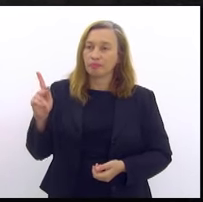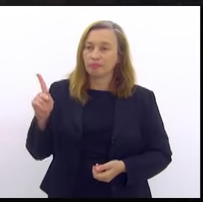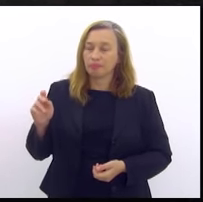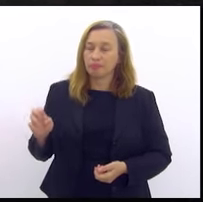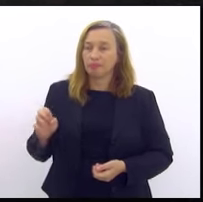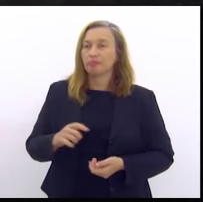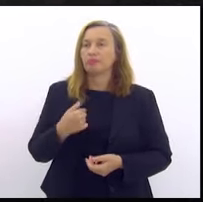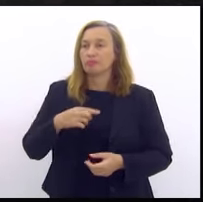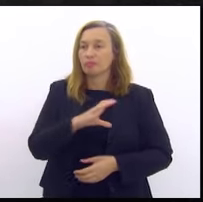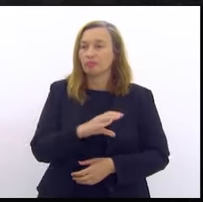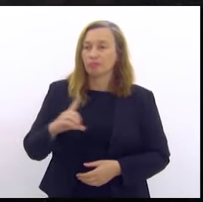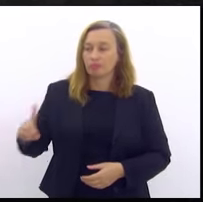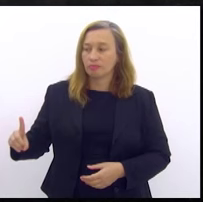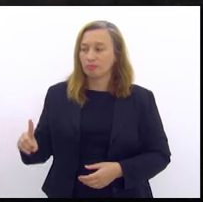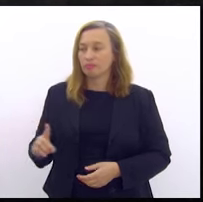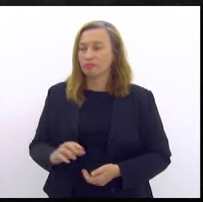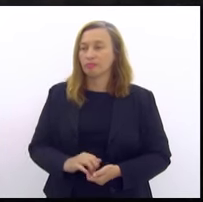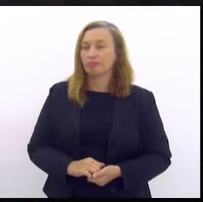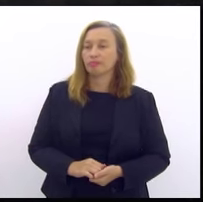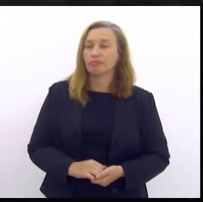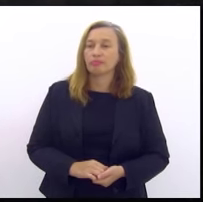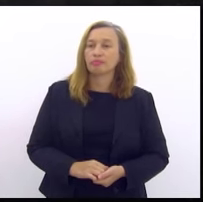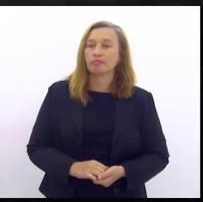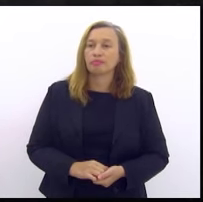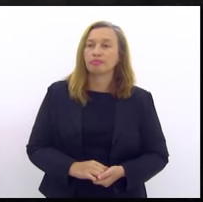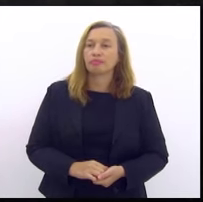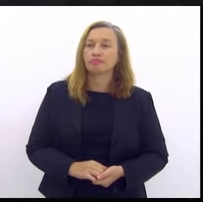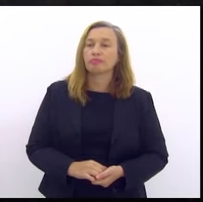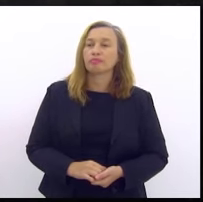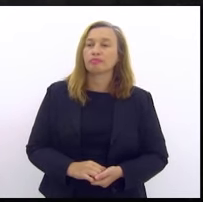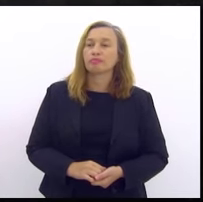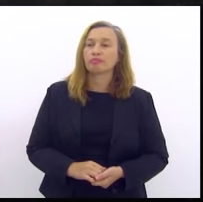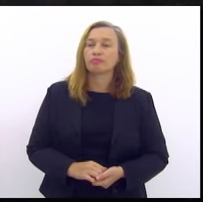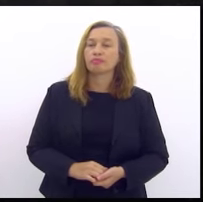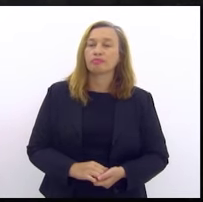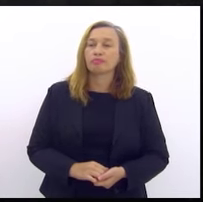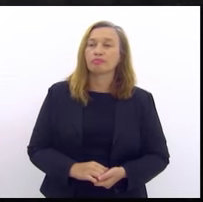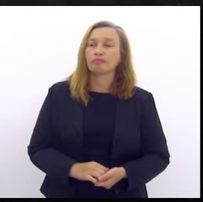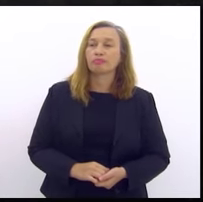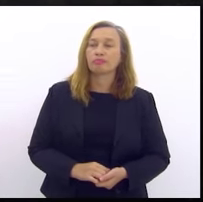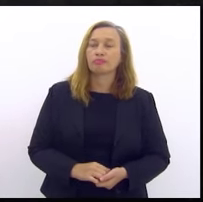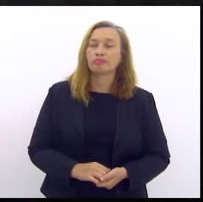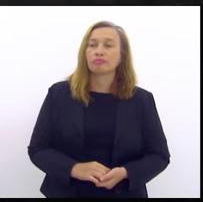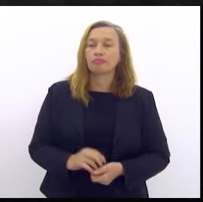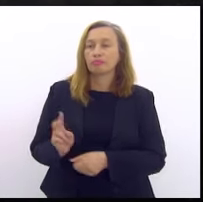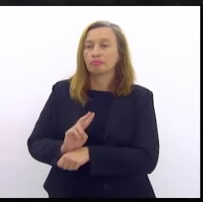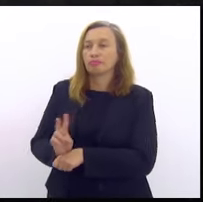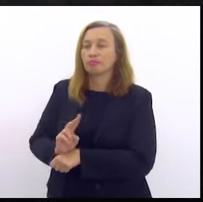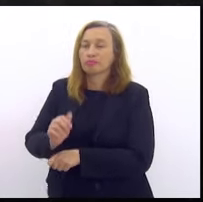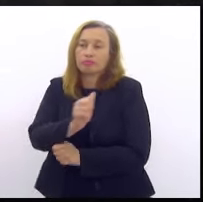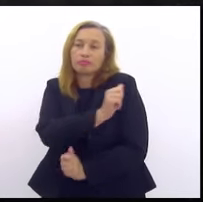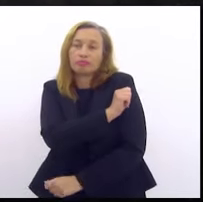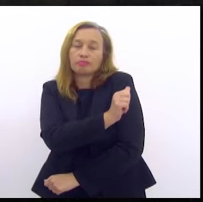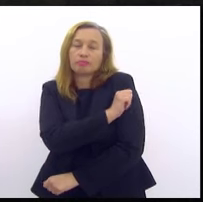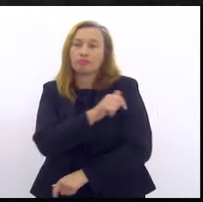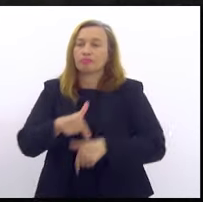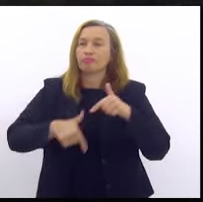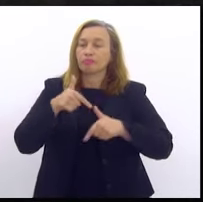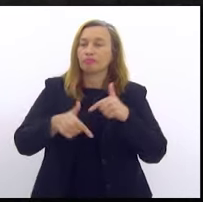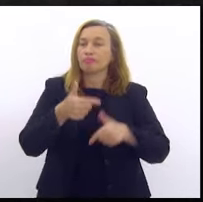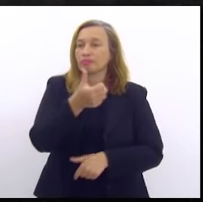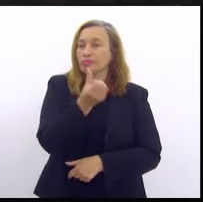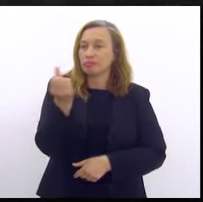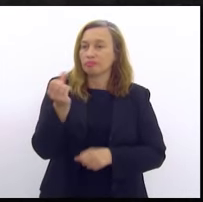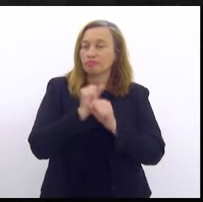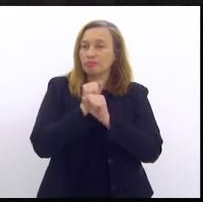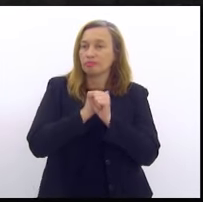fui coordenador de turno, que seria similar ao que é um inspetor de aluno. Trabalhei durante 16